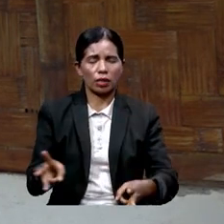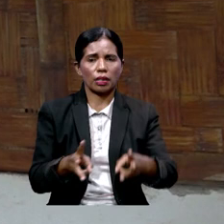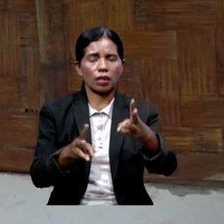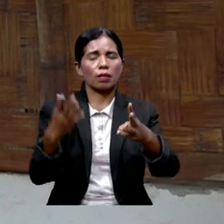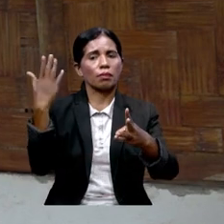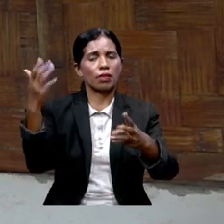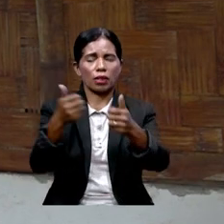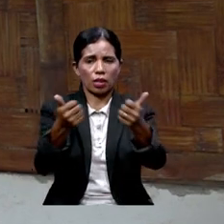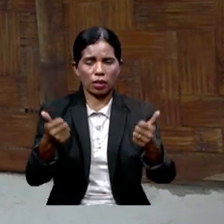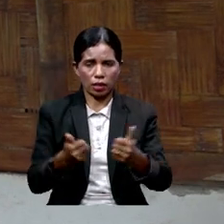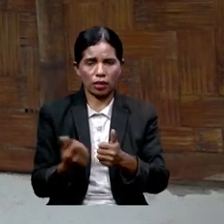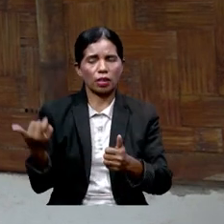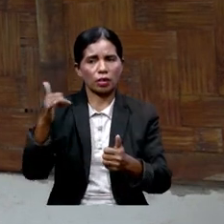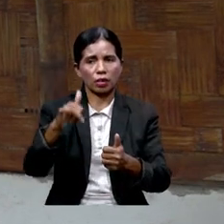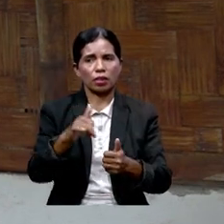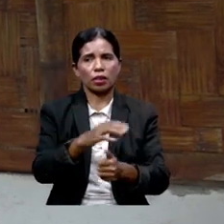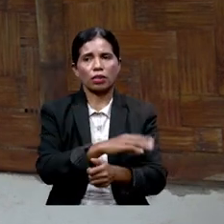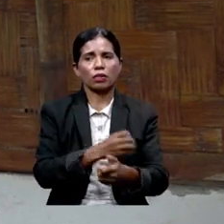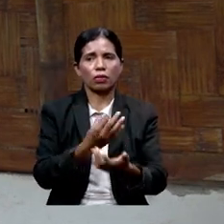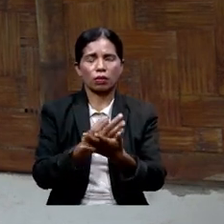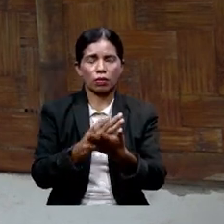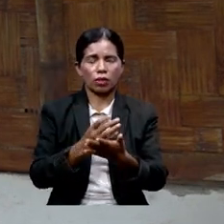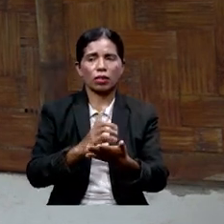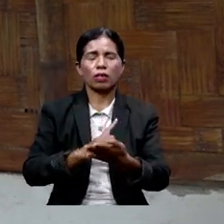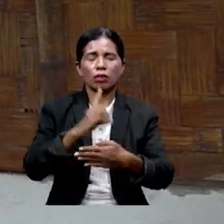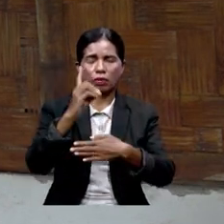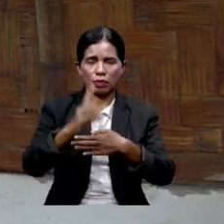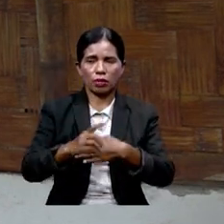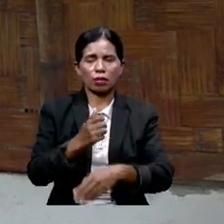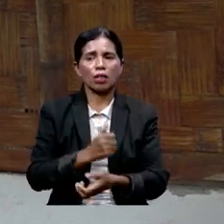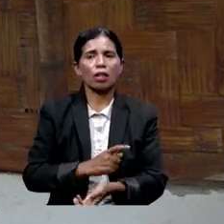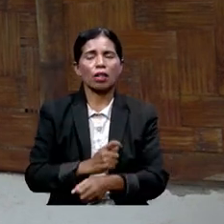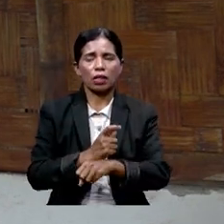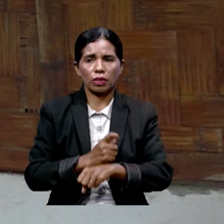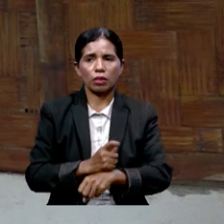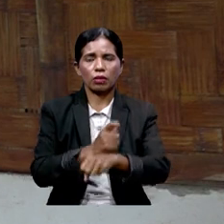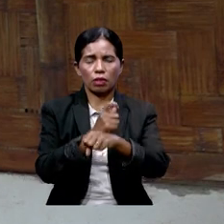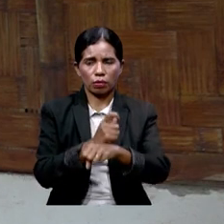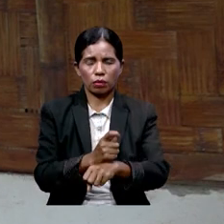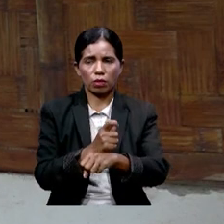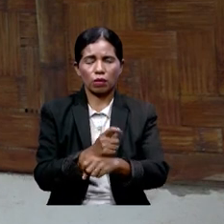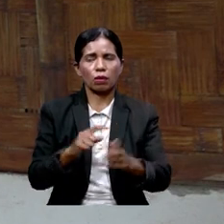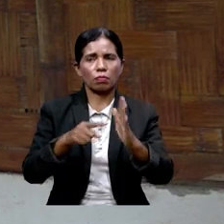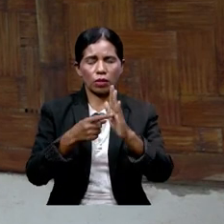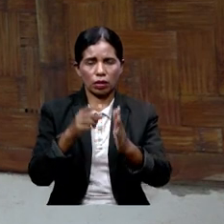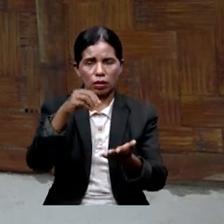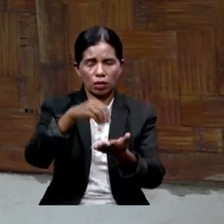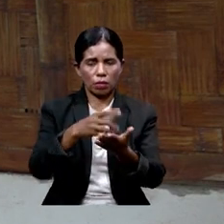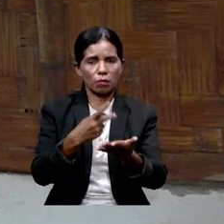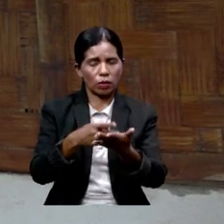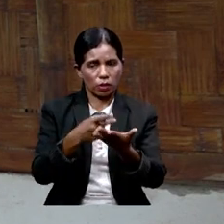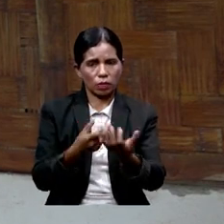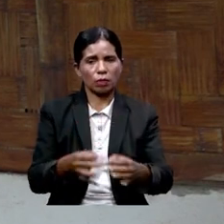tindane. Liusi fundo especial de desenvolvimento Atauro ita começando a tawa sa prioridade ba projeto ba